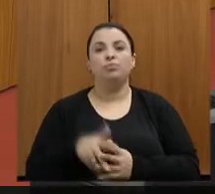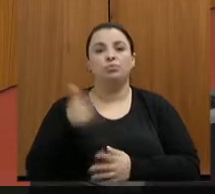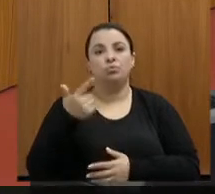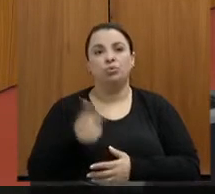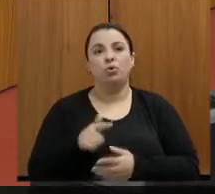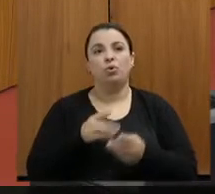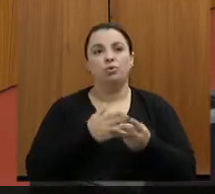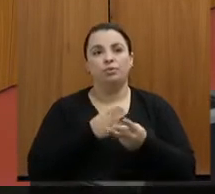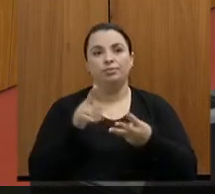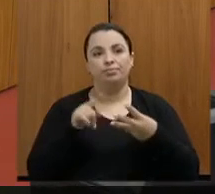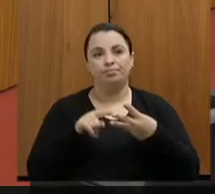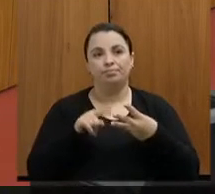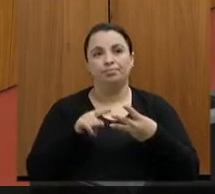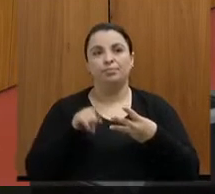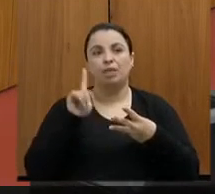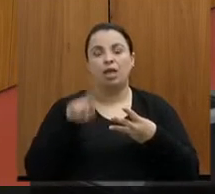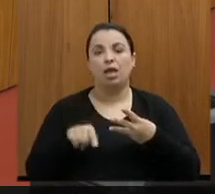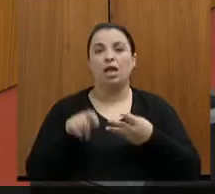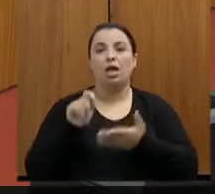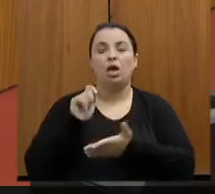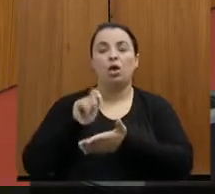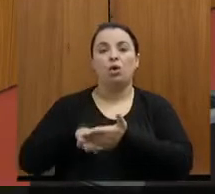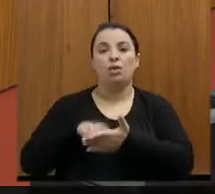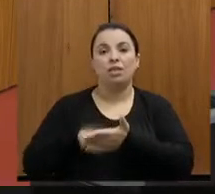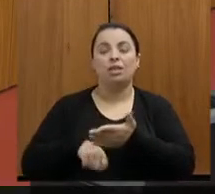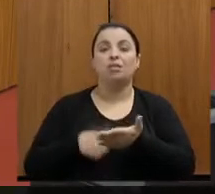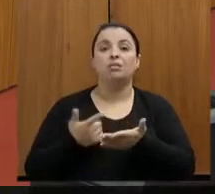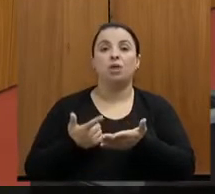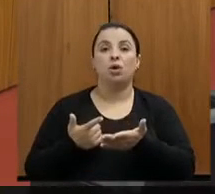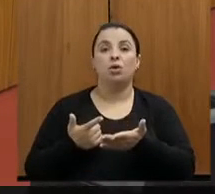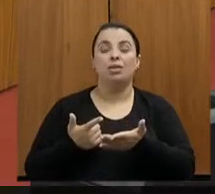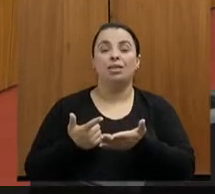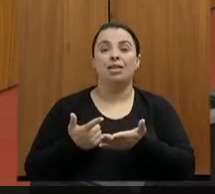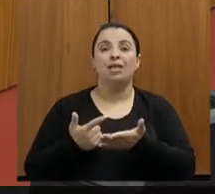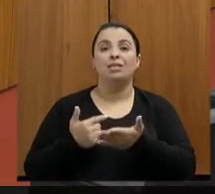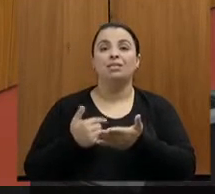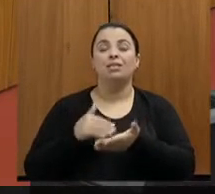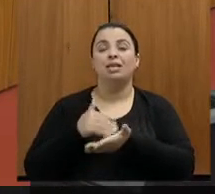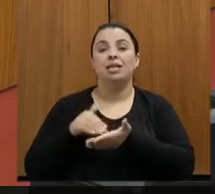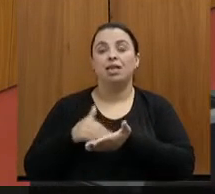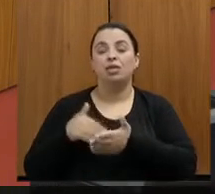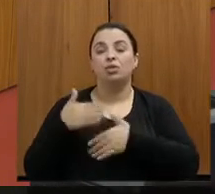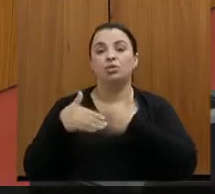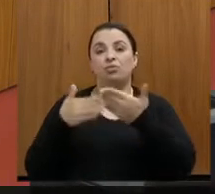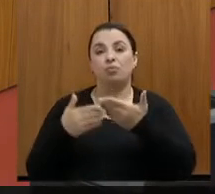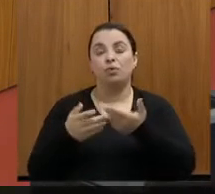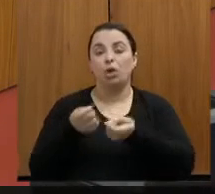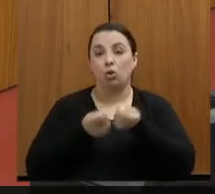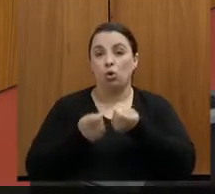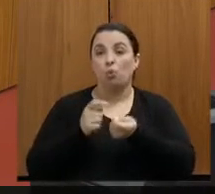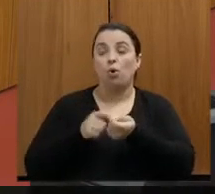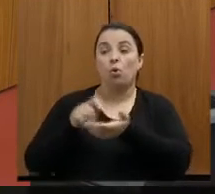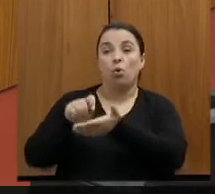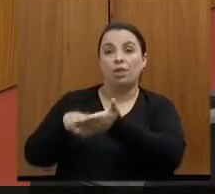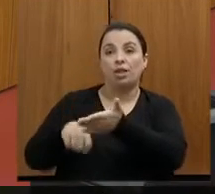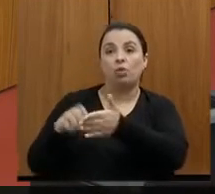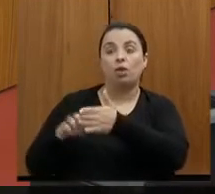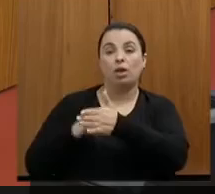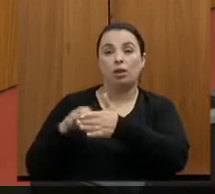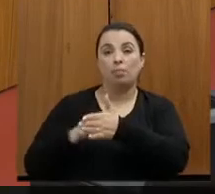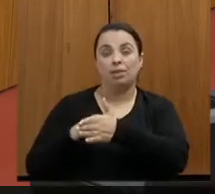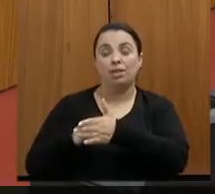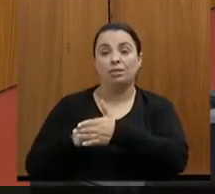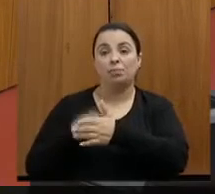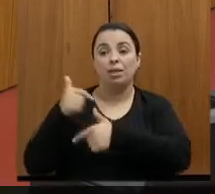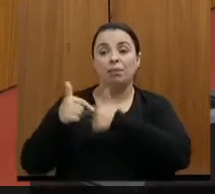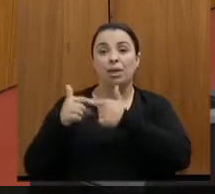foi a contratação da Secretaria de Desenvolvimento Econômico de empresa para que atuasse diretamente na regularização